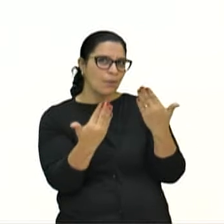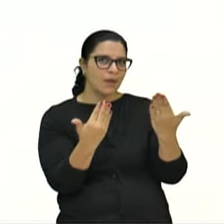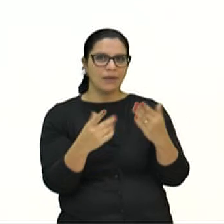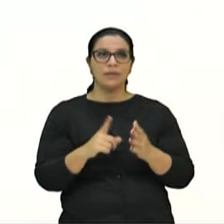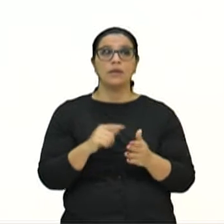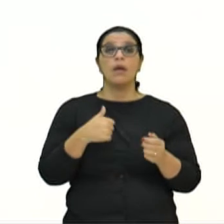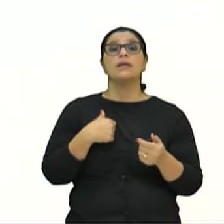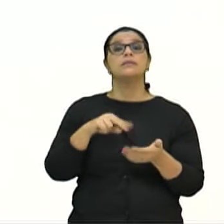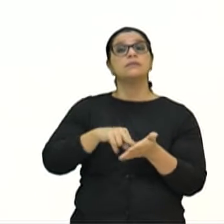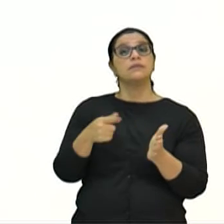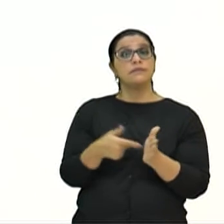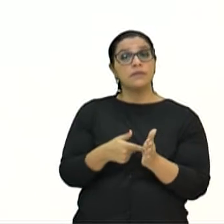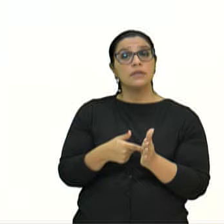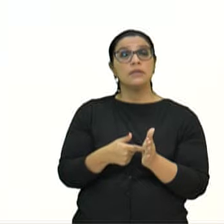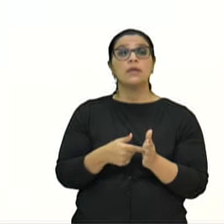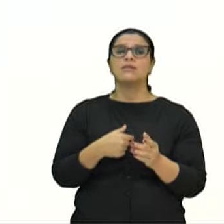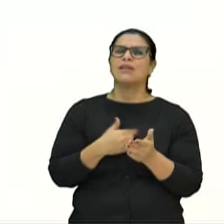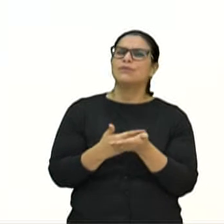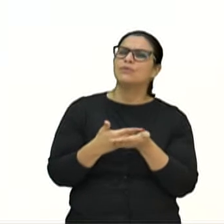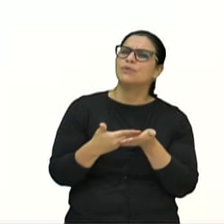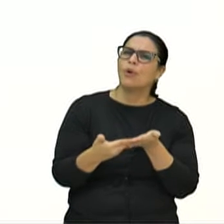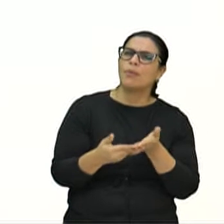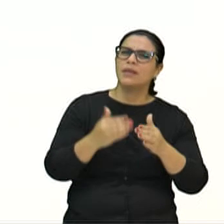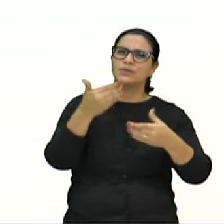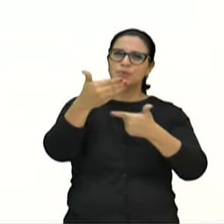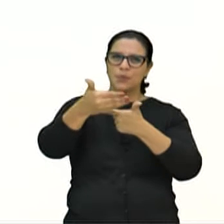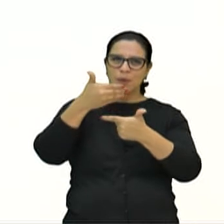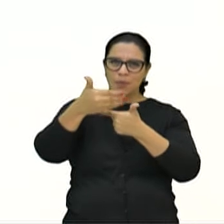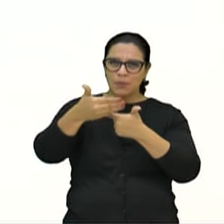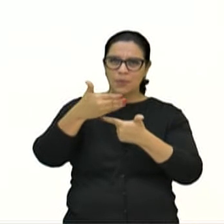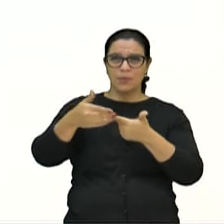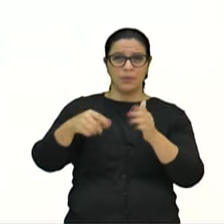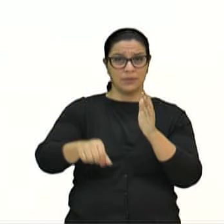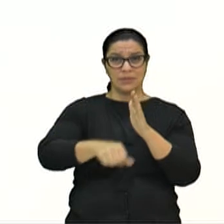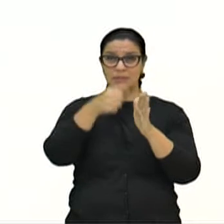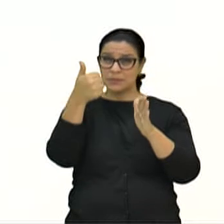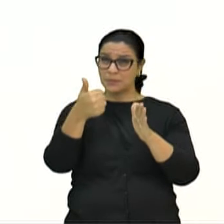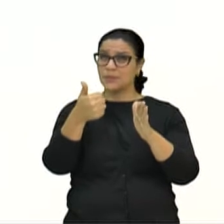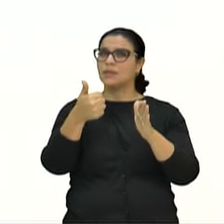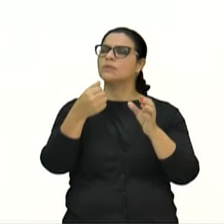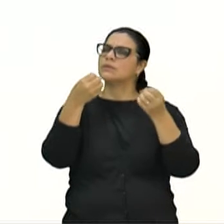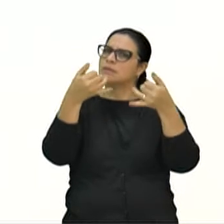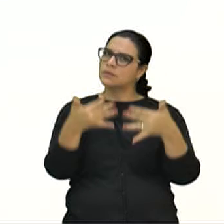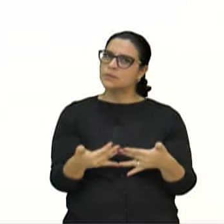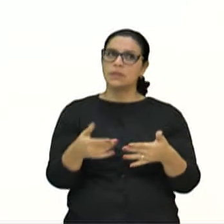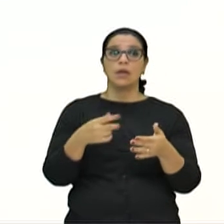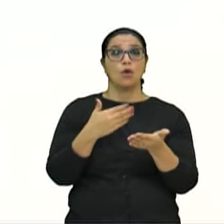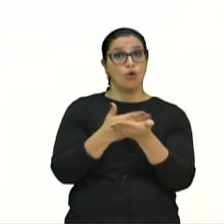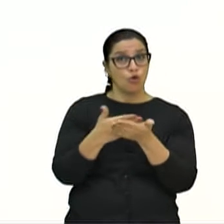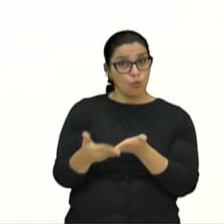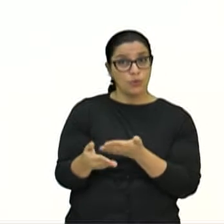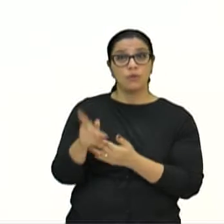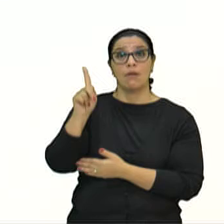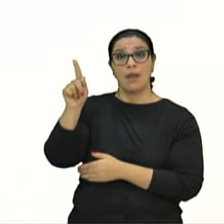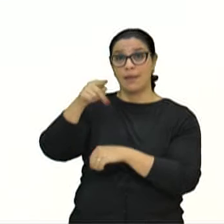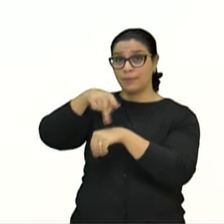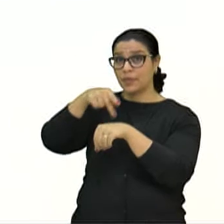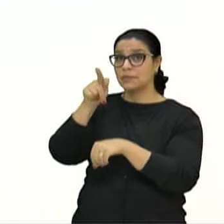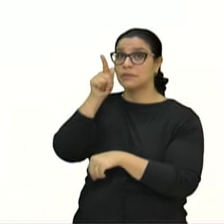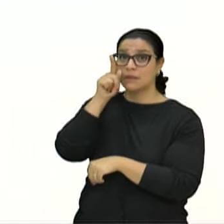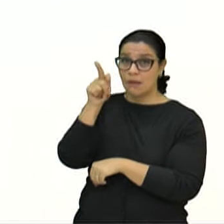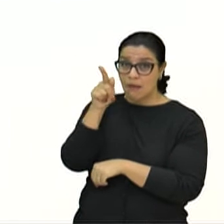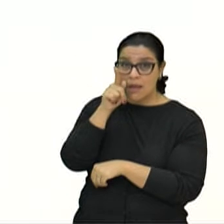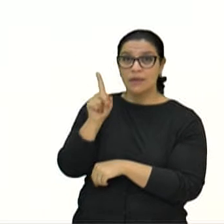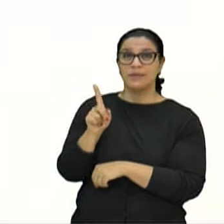Então a ginástica foi o que visto lá no início daquele primeiro slide lá, que era definir o que era ginástica. Então ela tem origem grega,